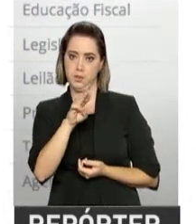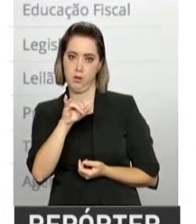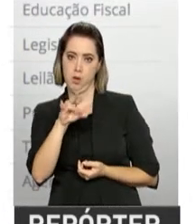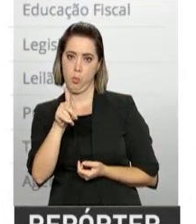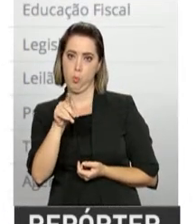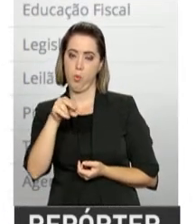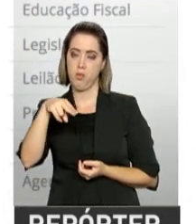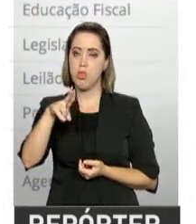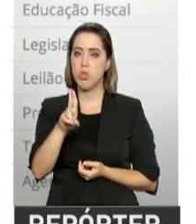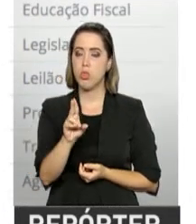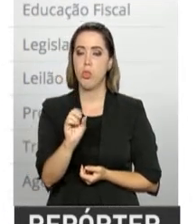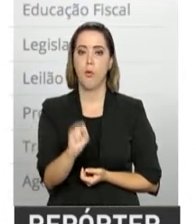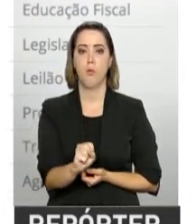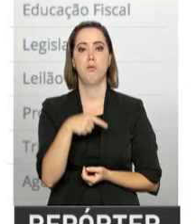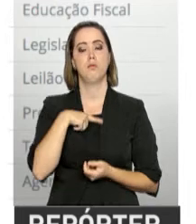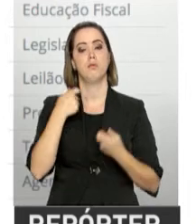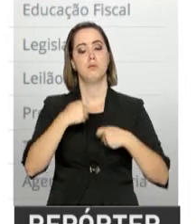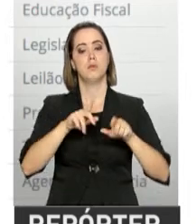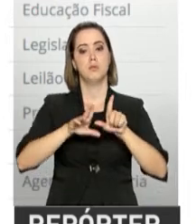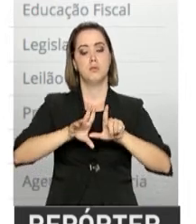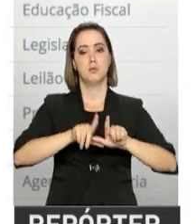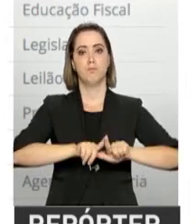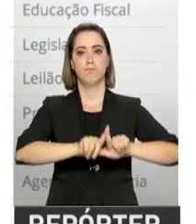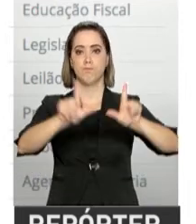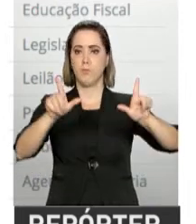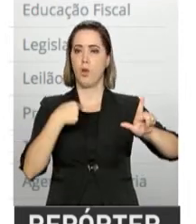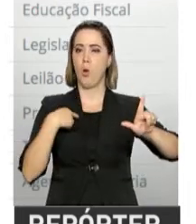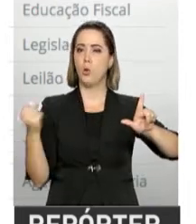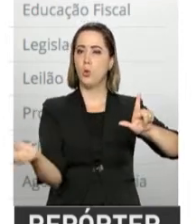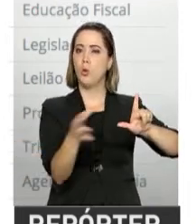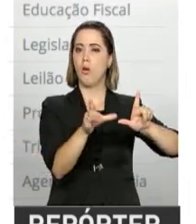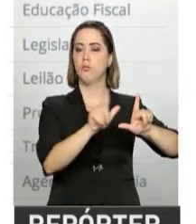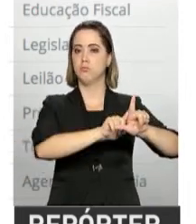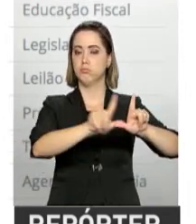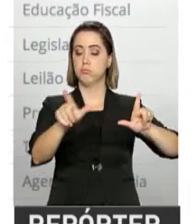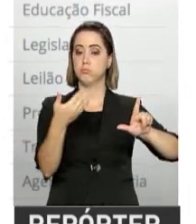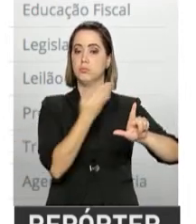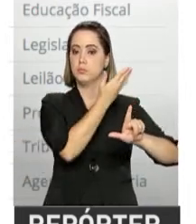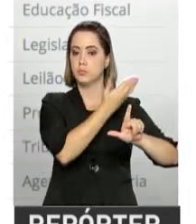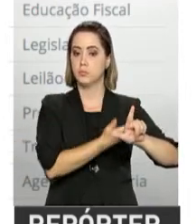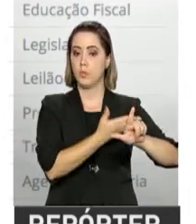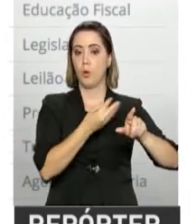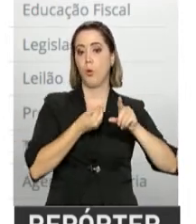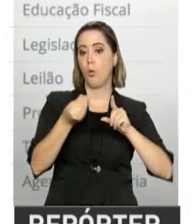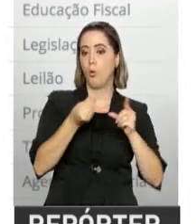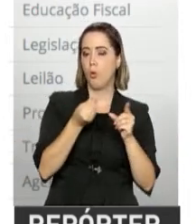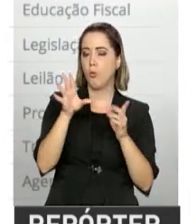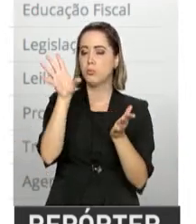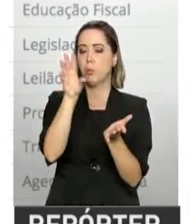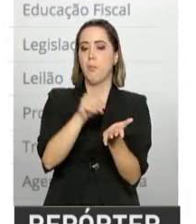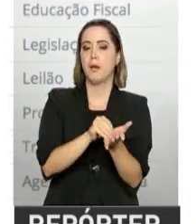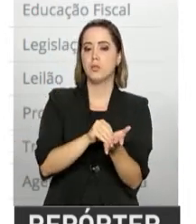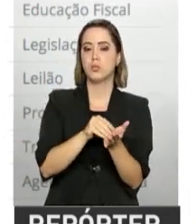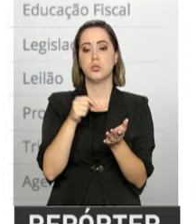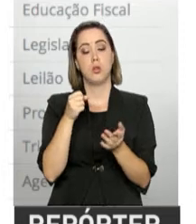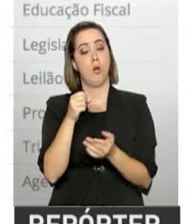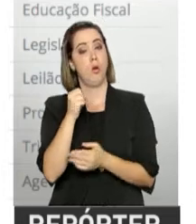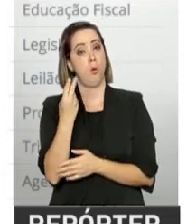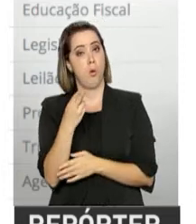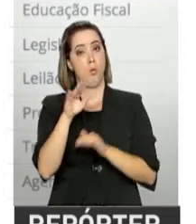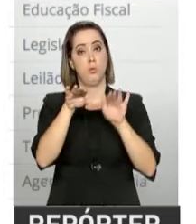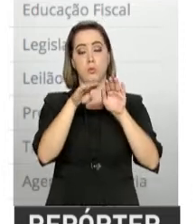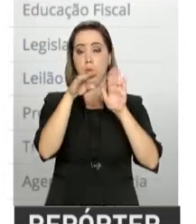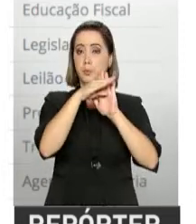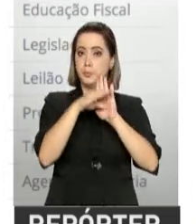vai se abrir com as opções programa erps 2017 instruções de instalação e downloads de anos